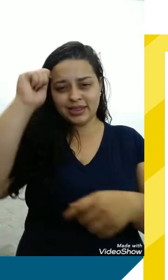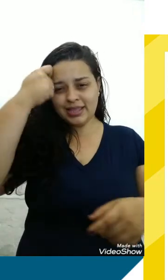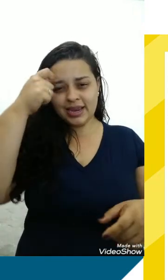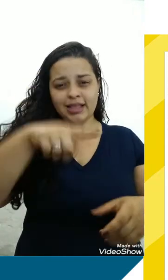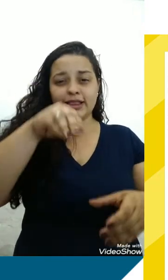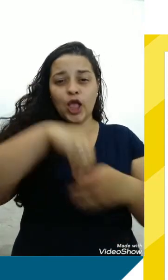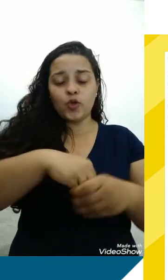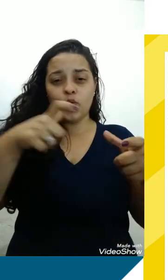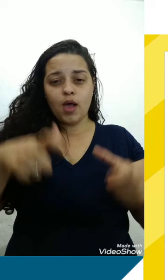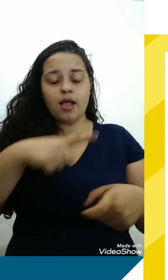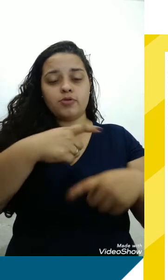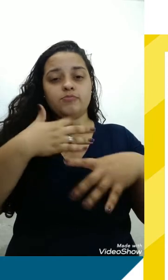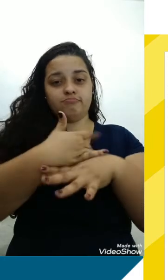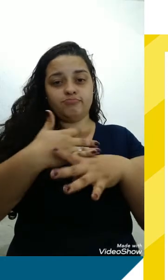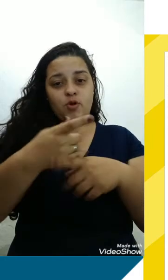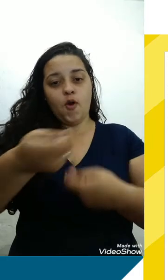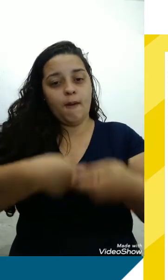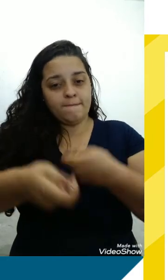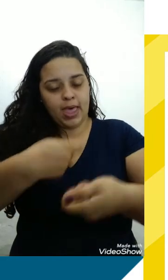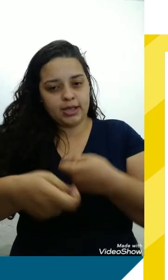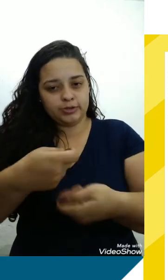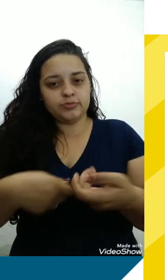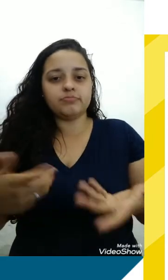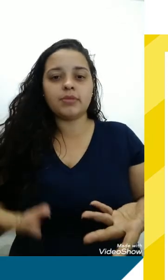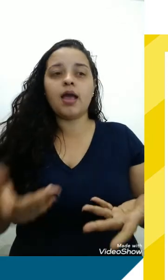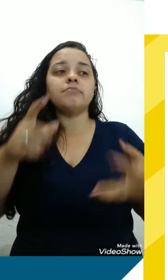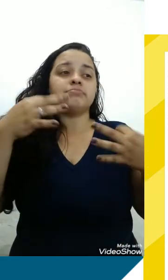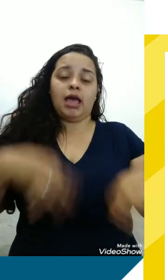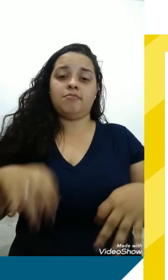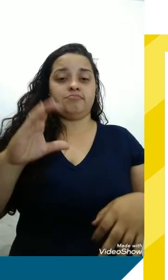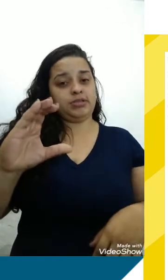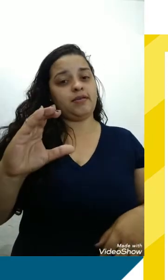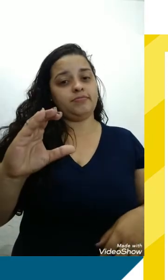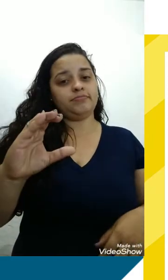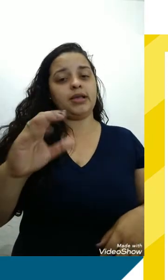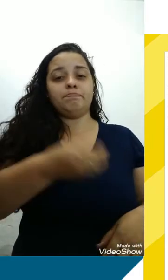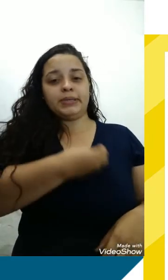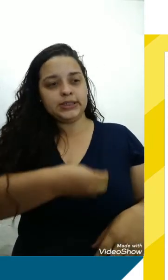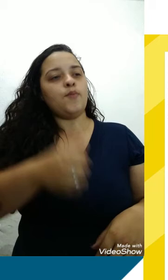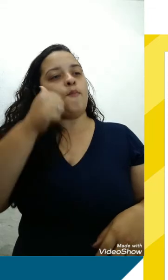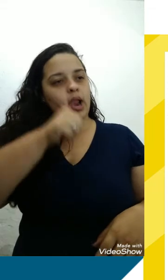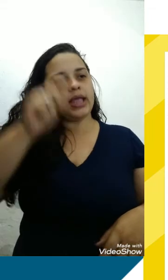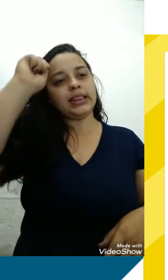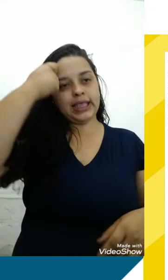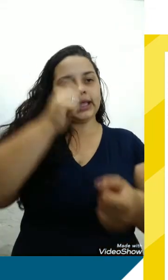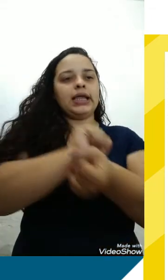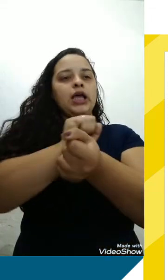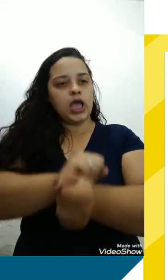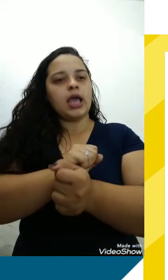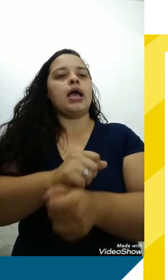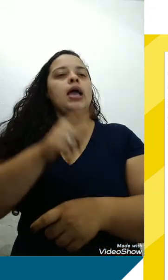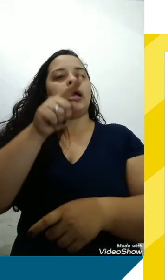função do comércio, o que leva justamente à letra C: presença de mulheres negras no comércio de rua de diversos